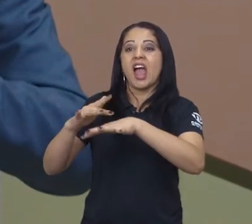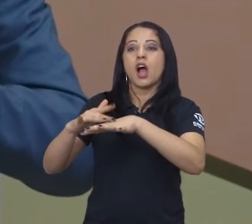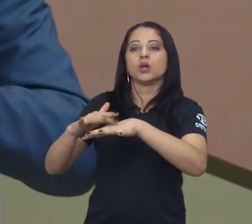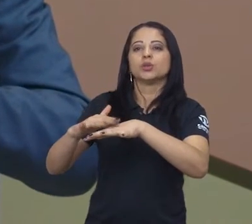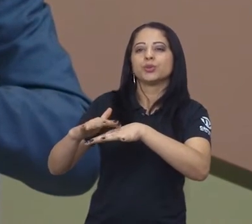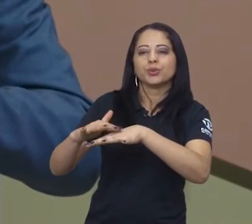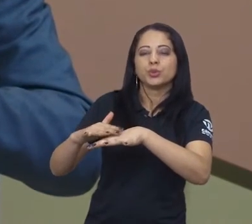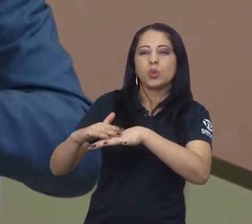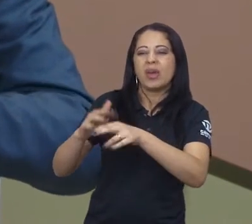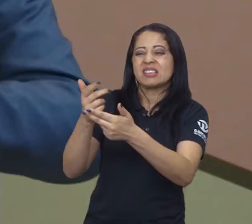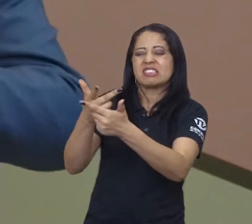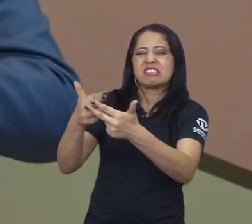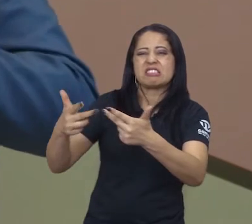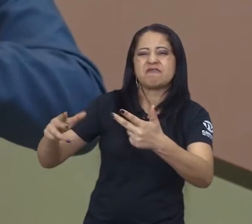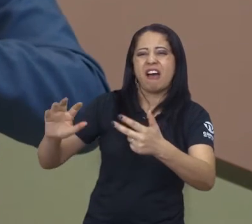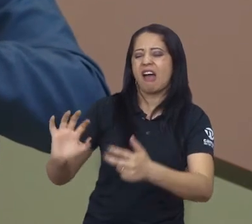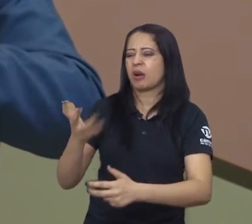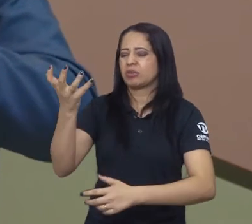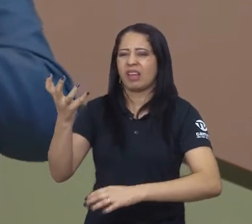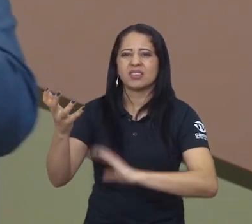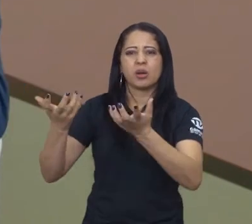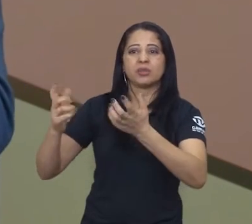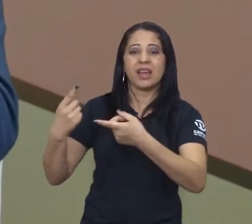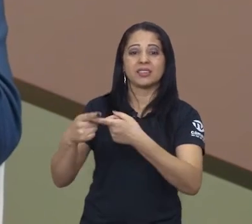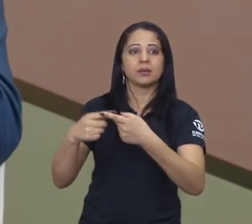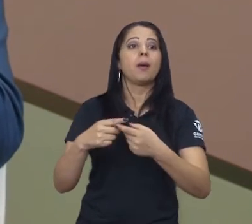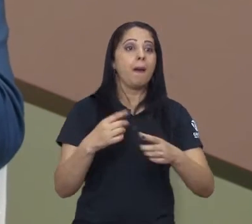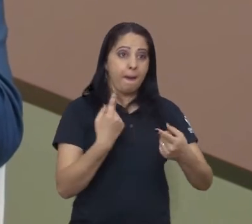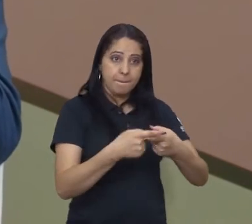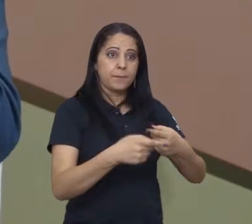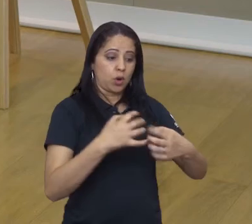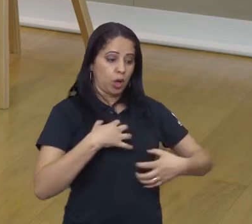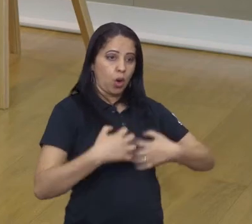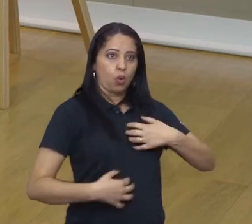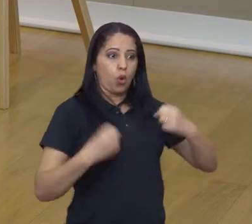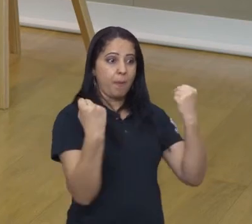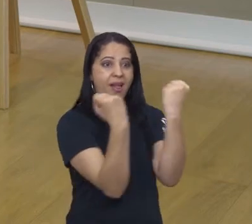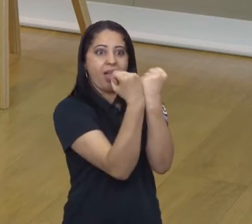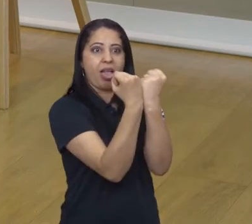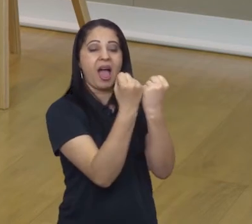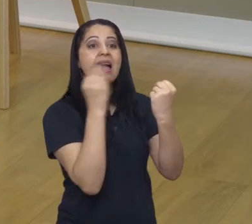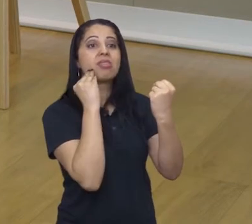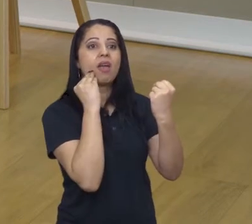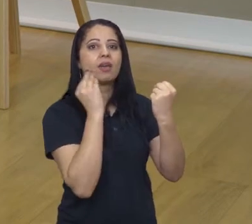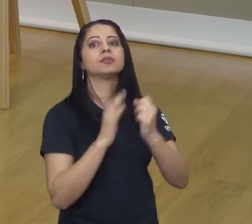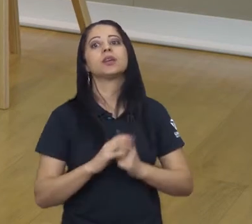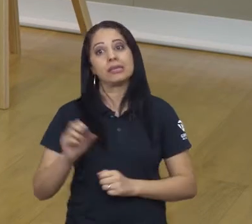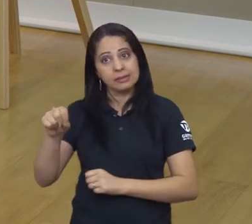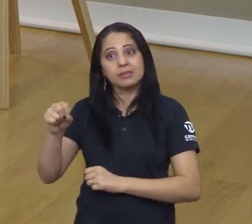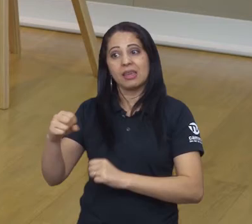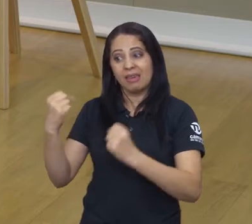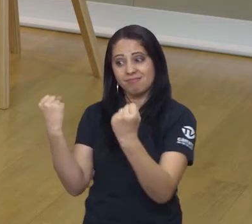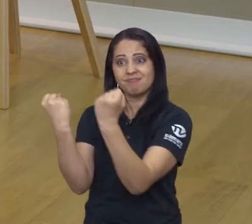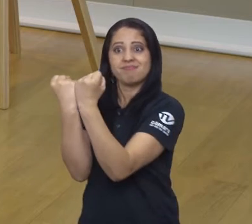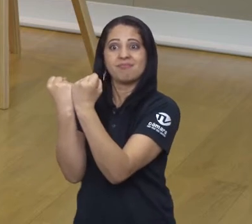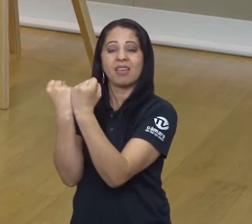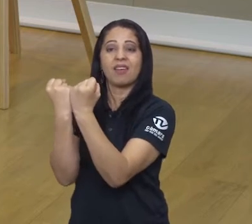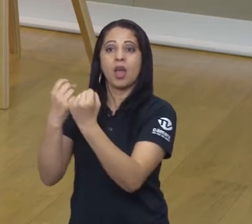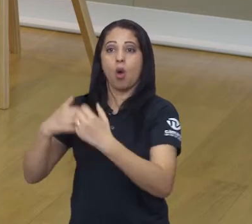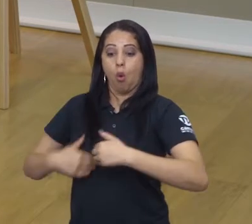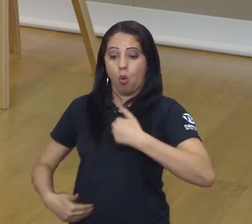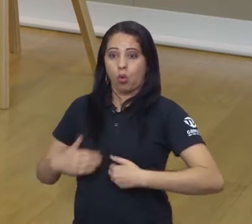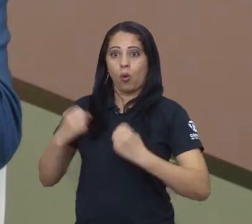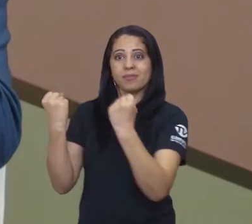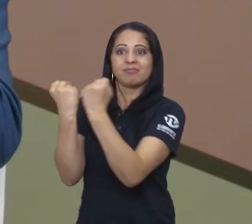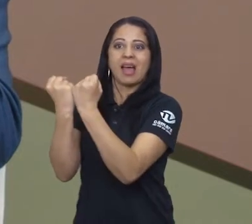doenças autoimunes que é uma resposta do nosso corpo sim o próprio organismo tentando se defender tentando se defender mas ele reconhece que algumas coisas ali